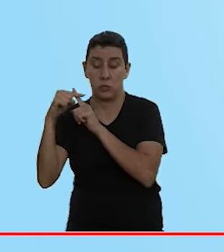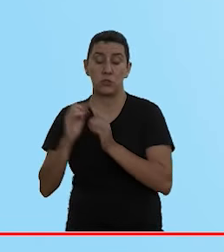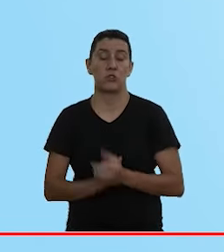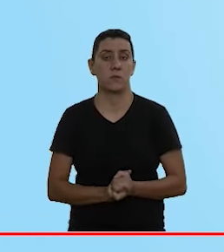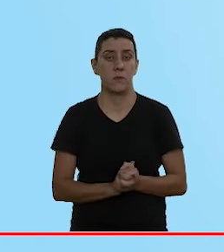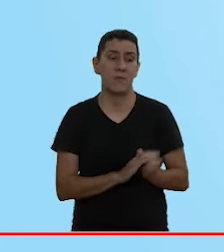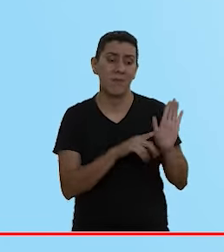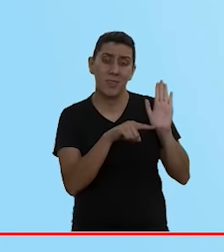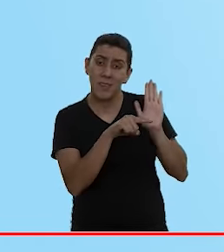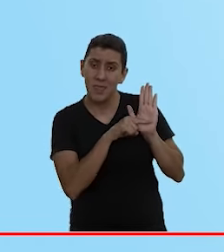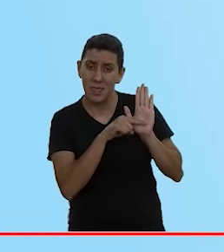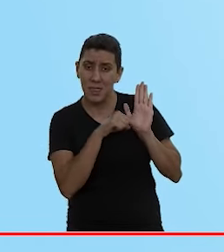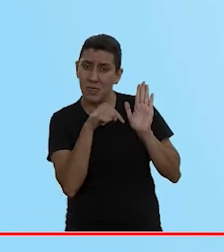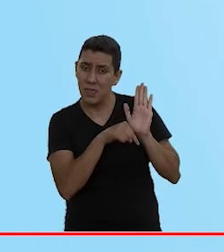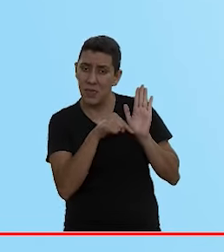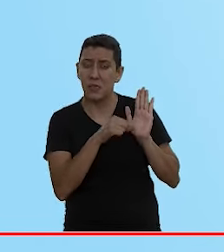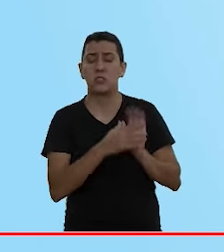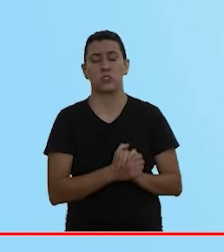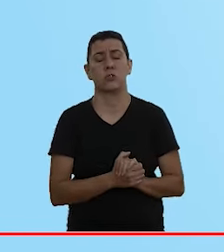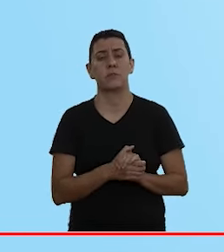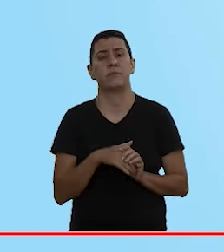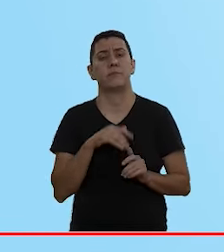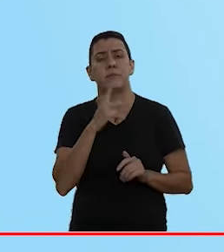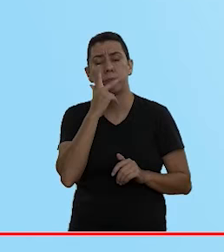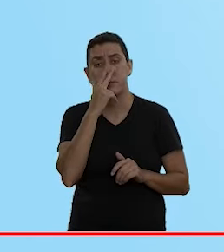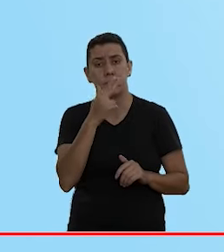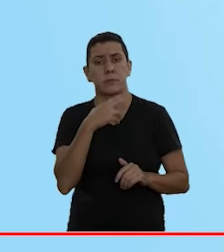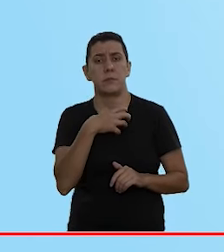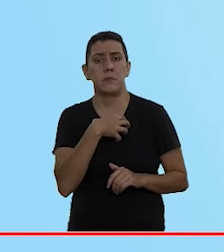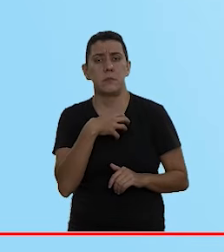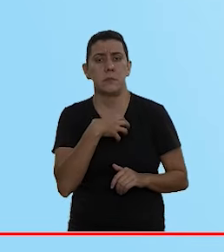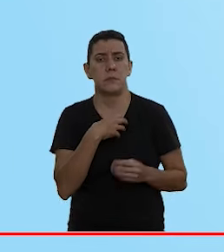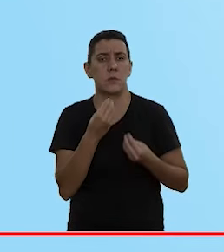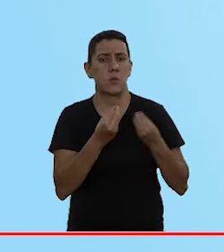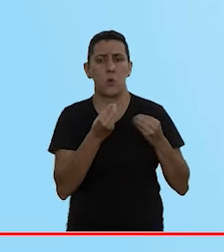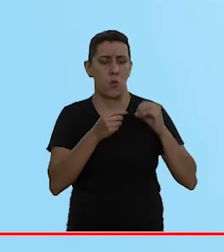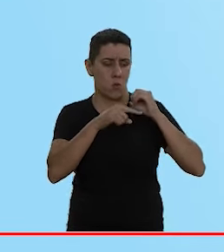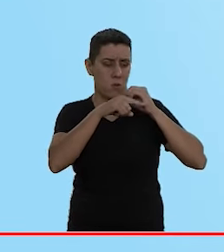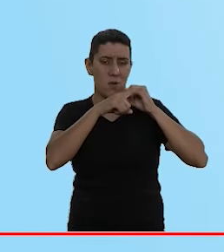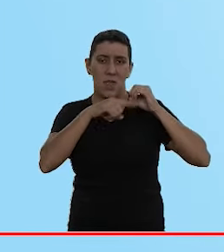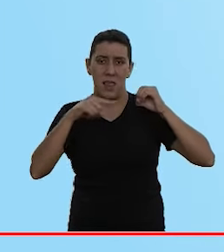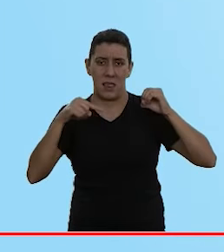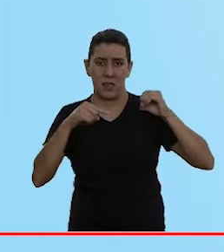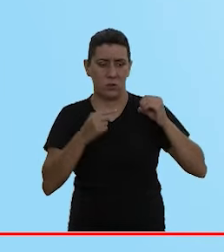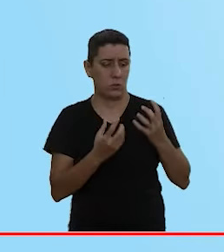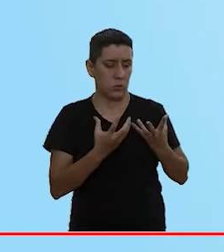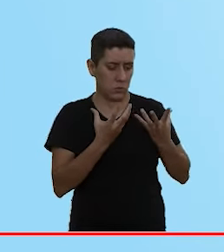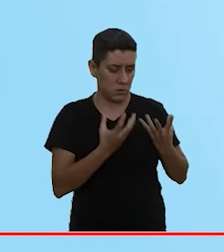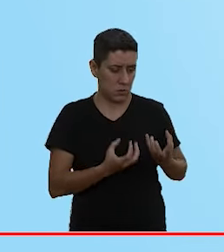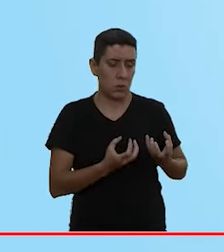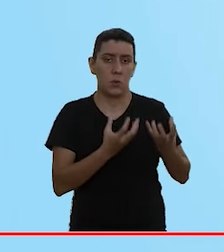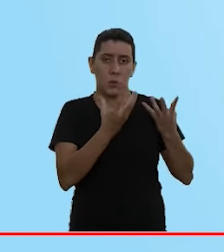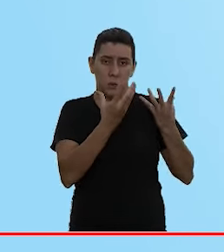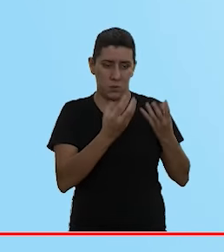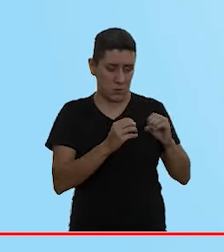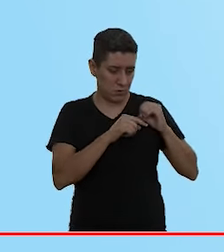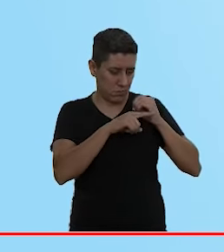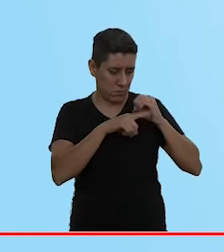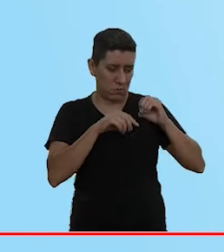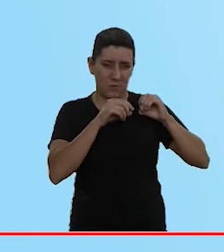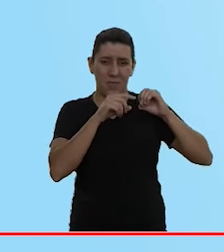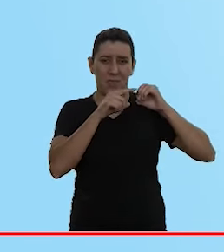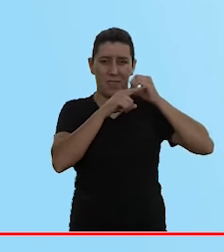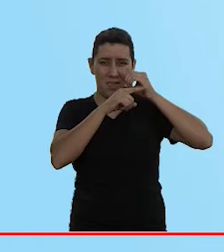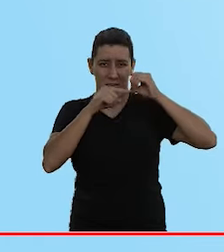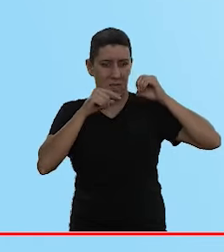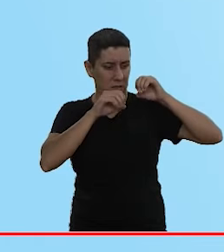eles tendem a ter os elétrons das células mais próximas ao frame, à moldura dos